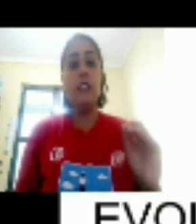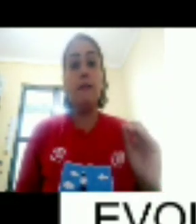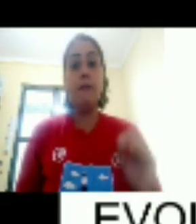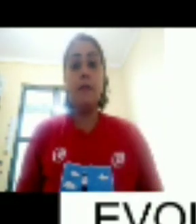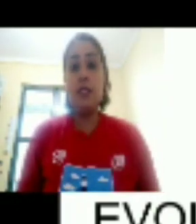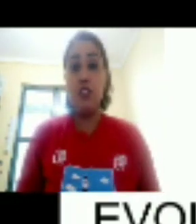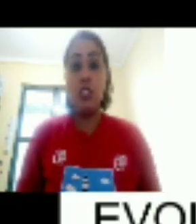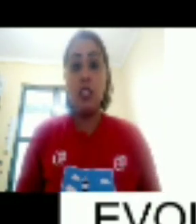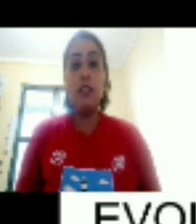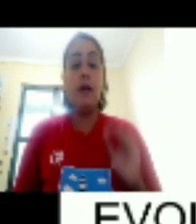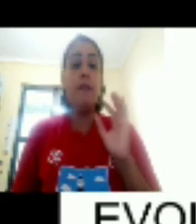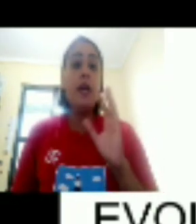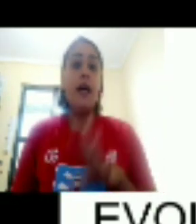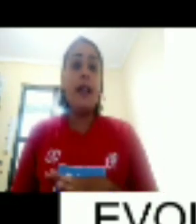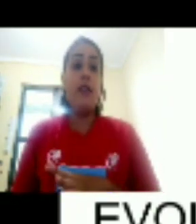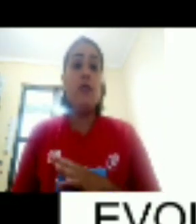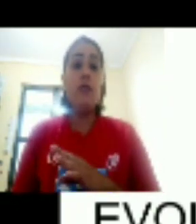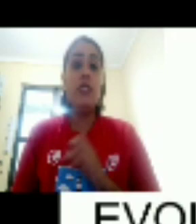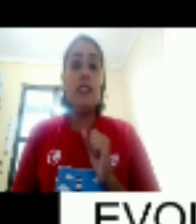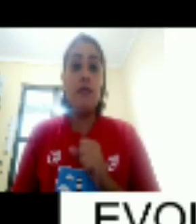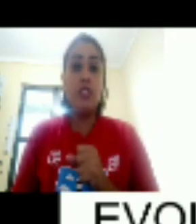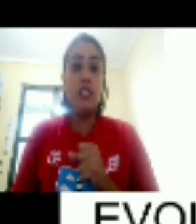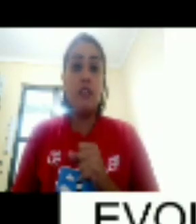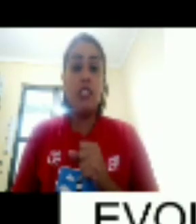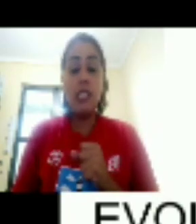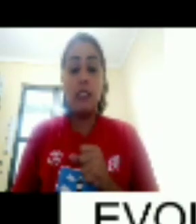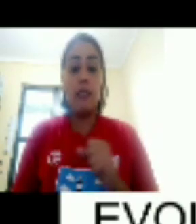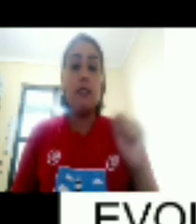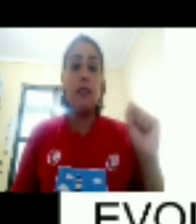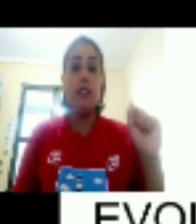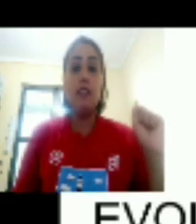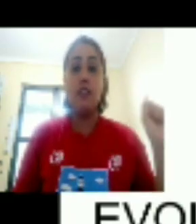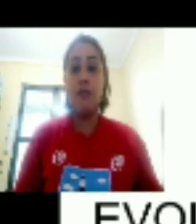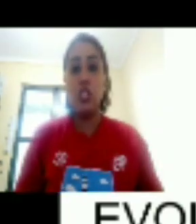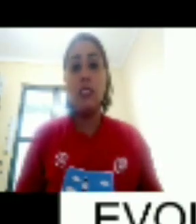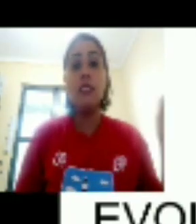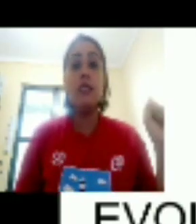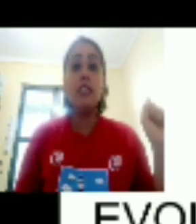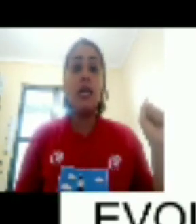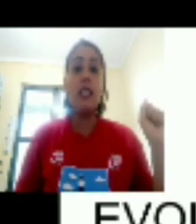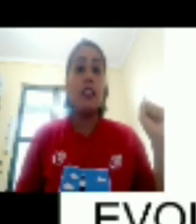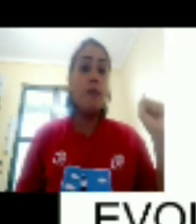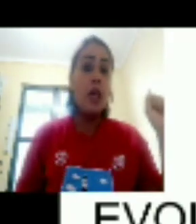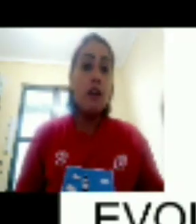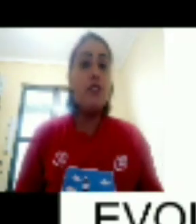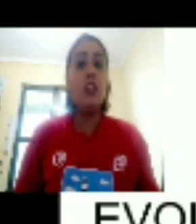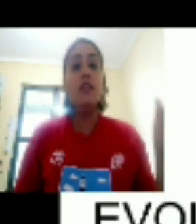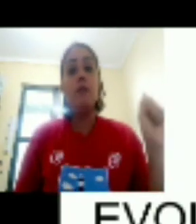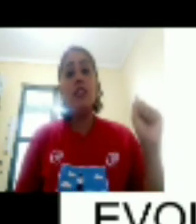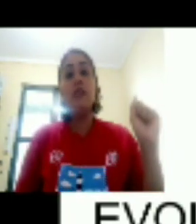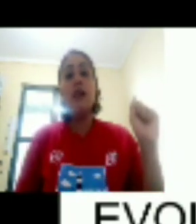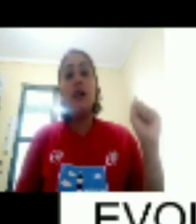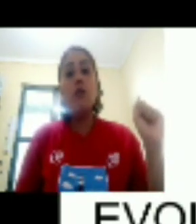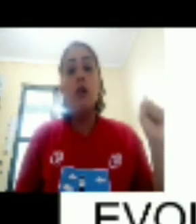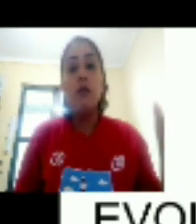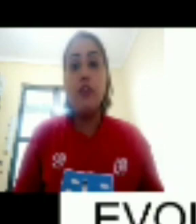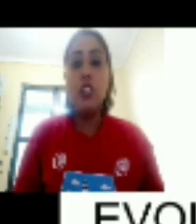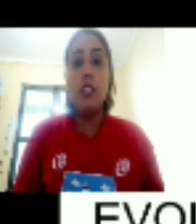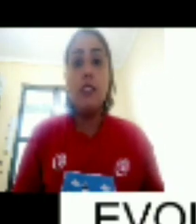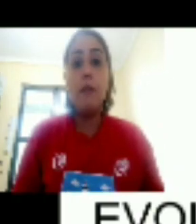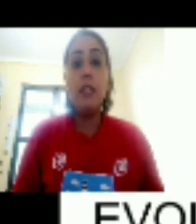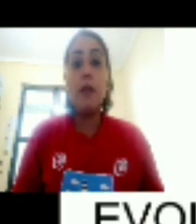sistemas de vigilância, eu disse a vocês o seguinte: vigilância sanitária, vigilância